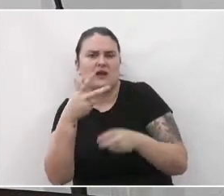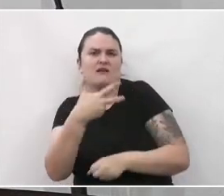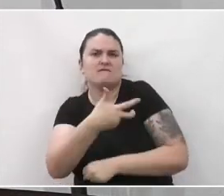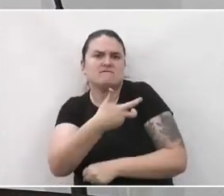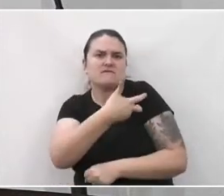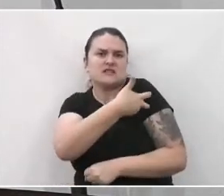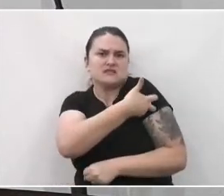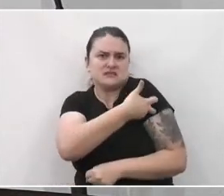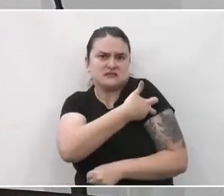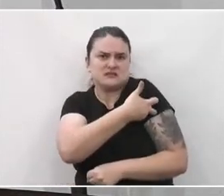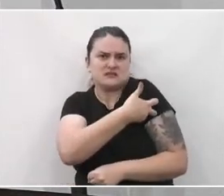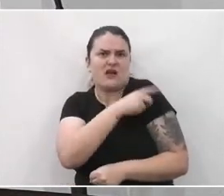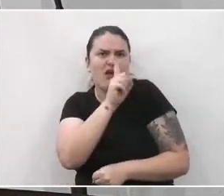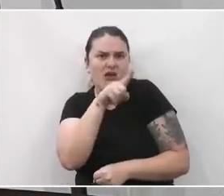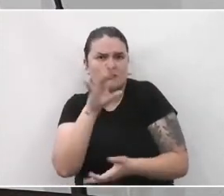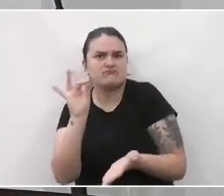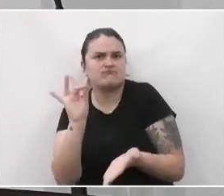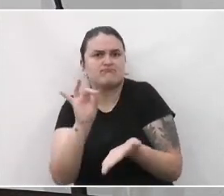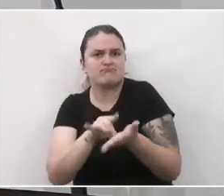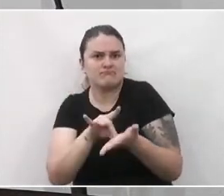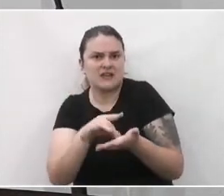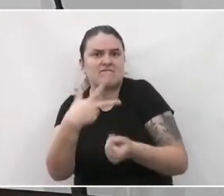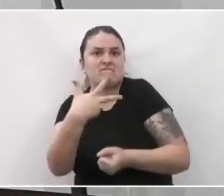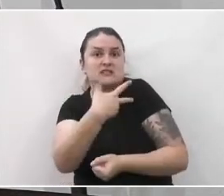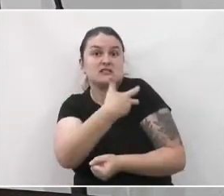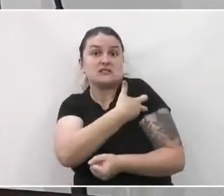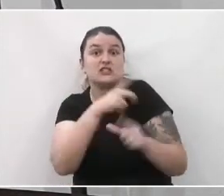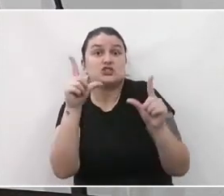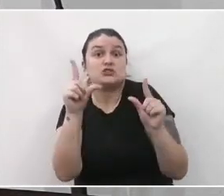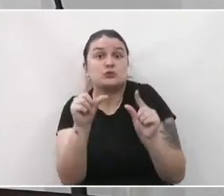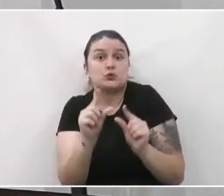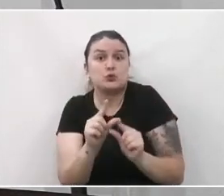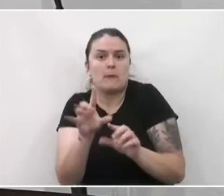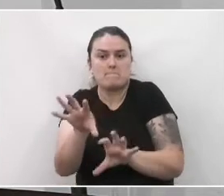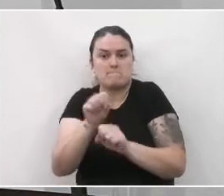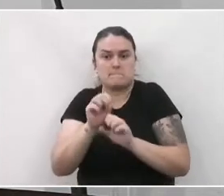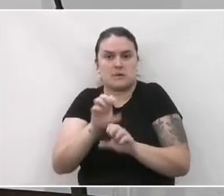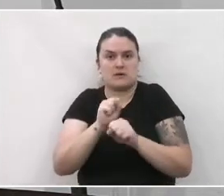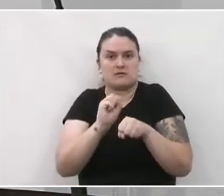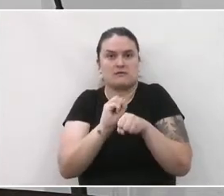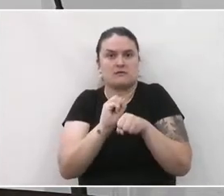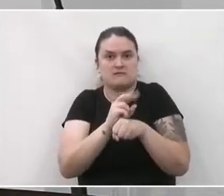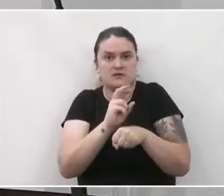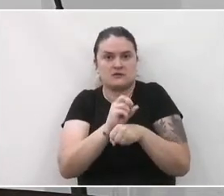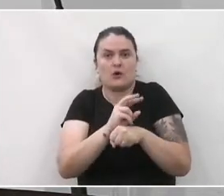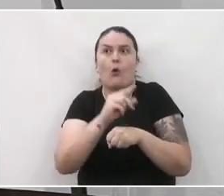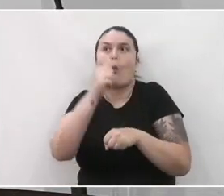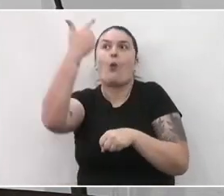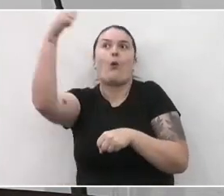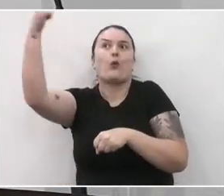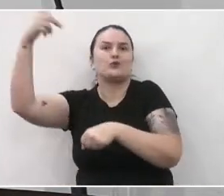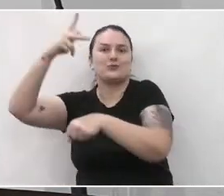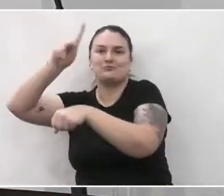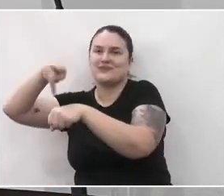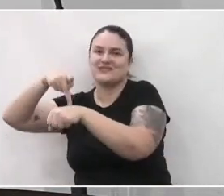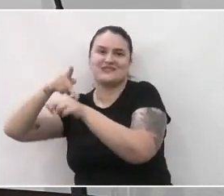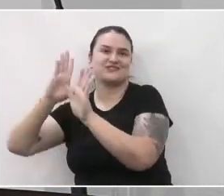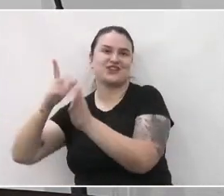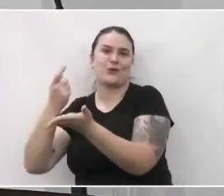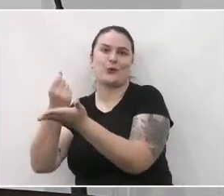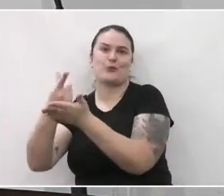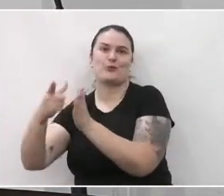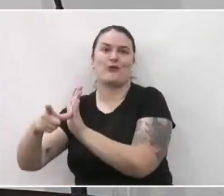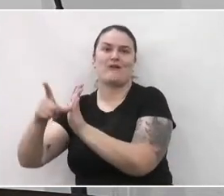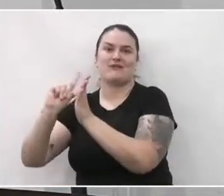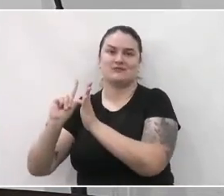vacina era eficaz e que ia bloquear, já tinham muitas outras pessoas fazendo a compra. Então, o que nós